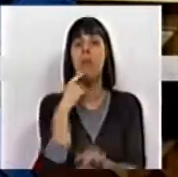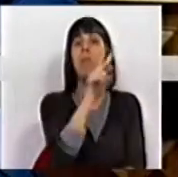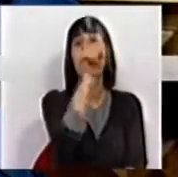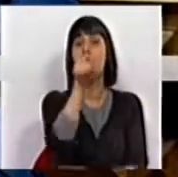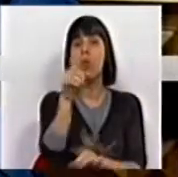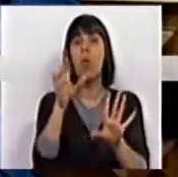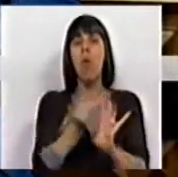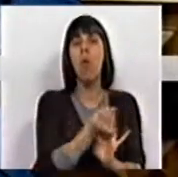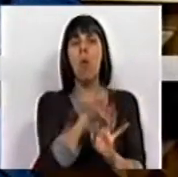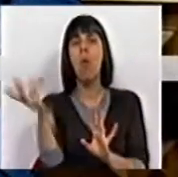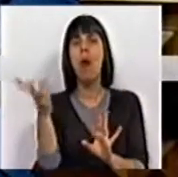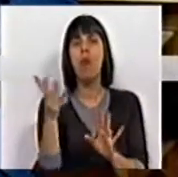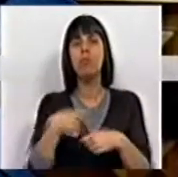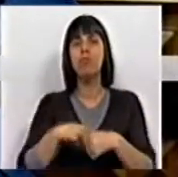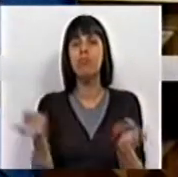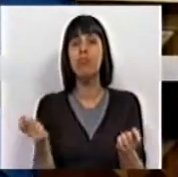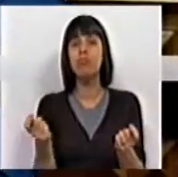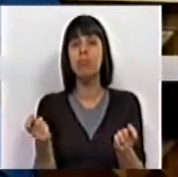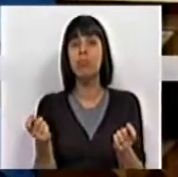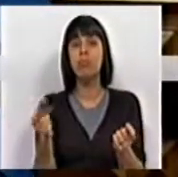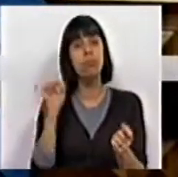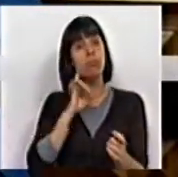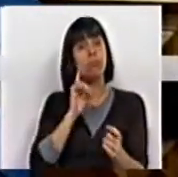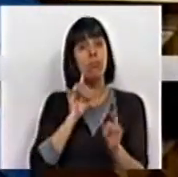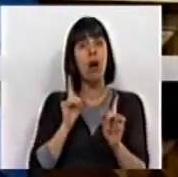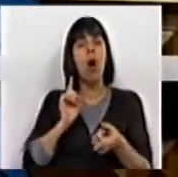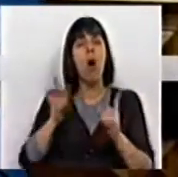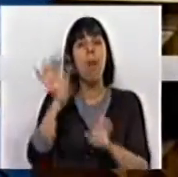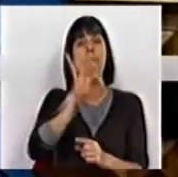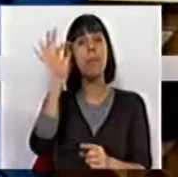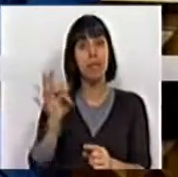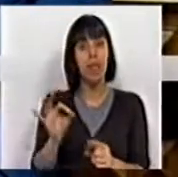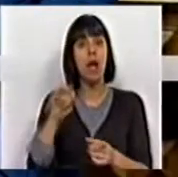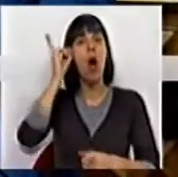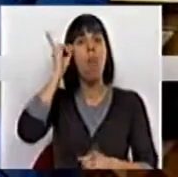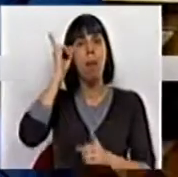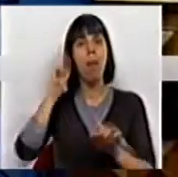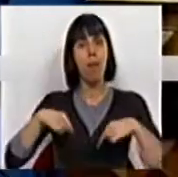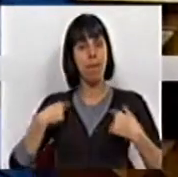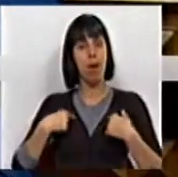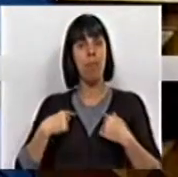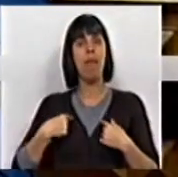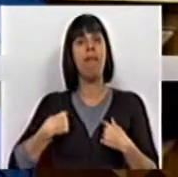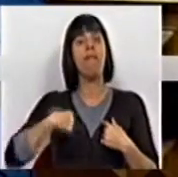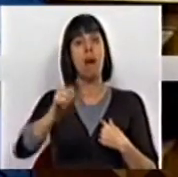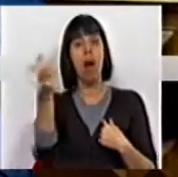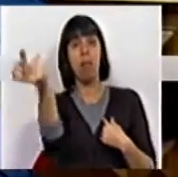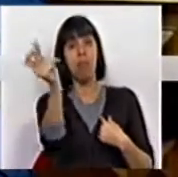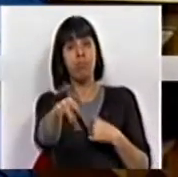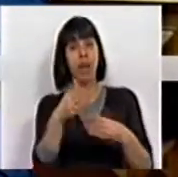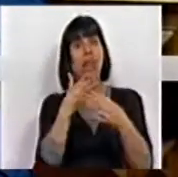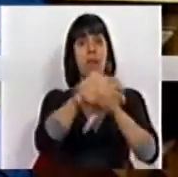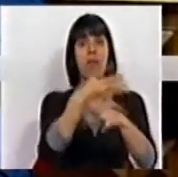sido colocada é quantos são distribuídos e, mais importante que tudo, qual é a percentagem dos bombeiros que vão para o teatro